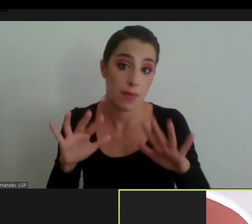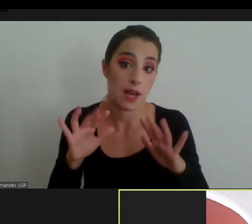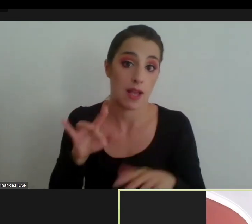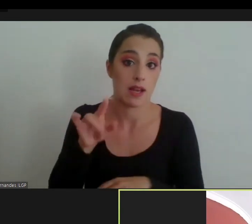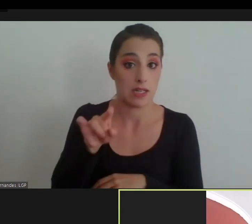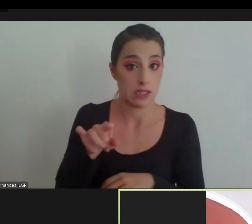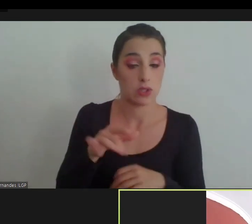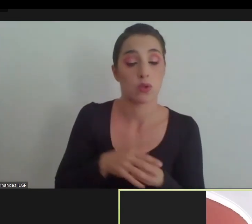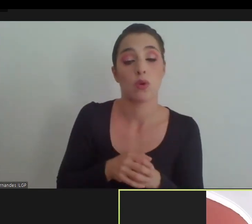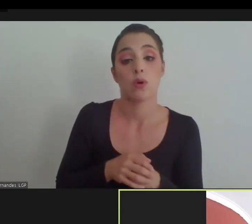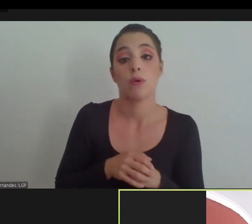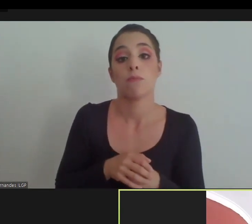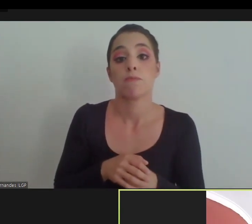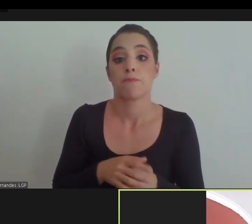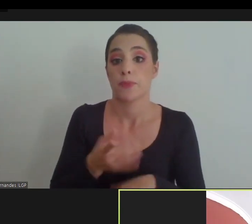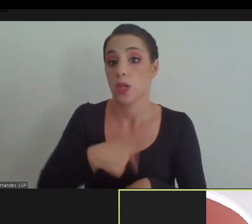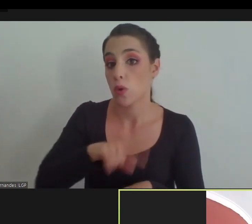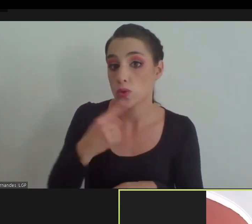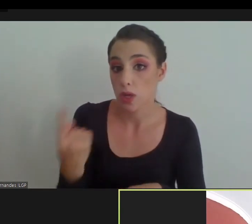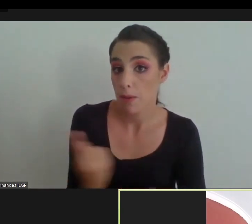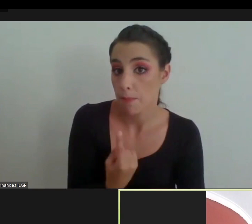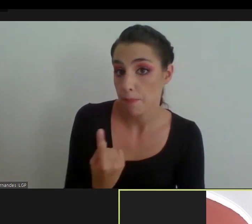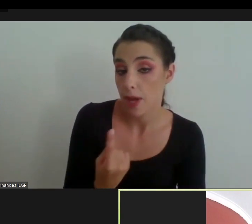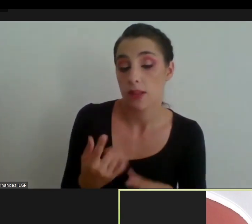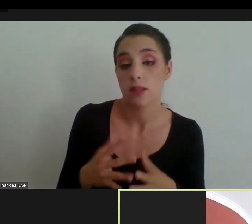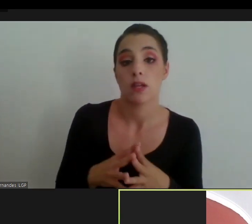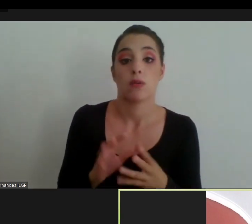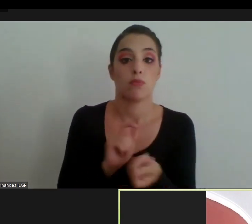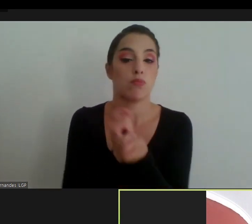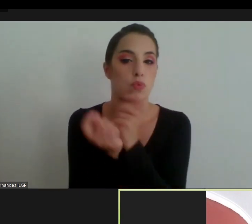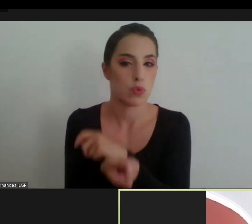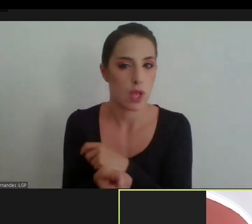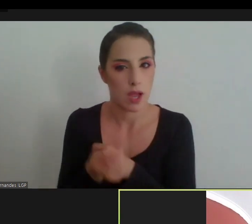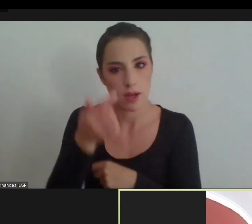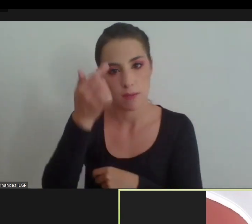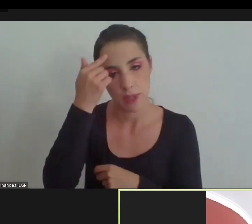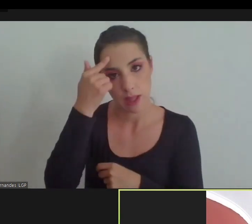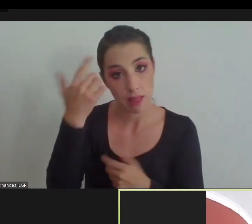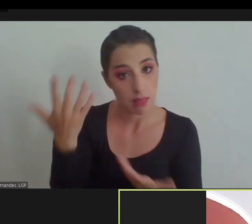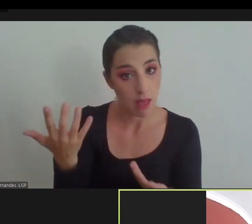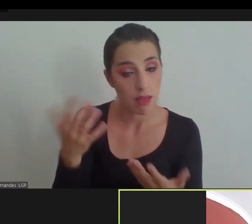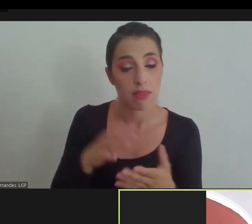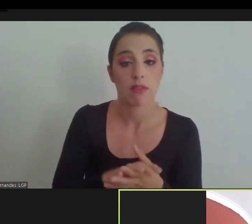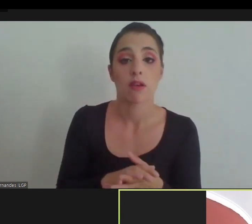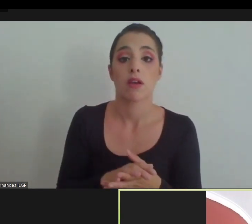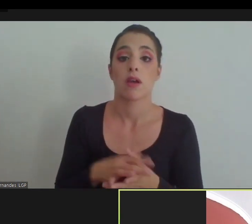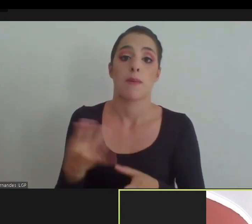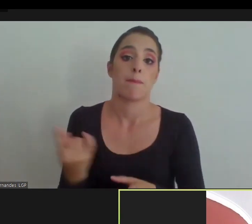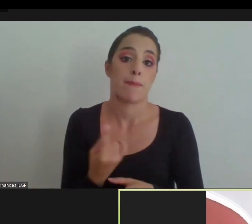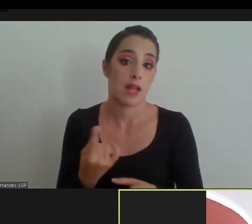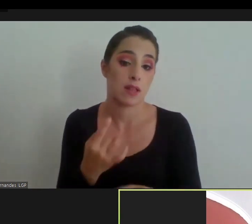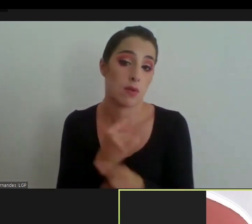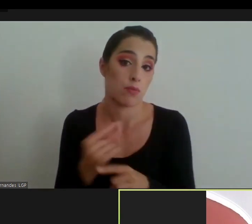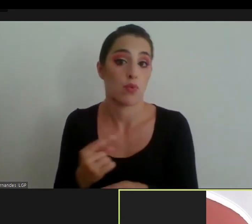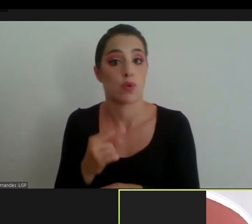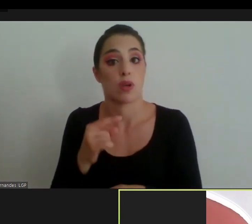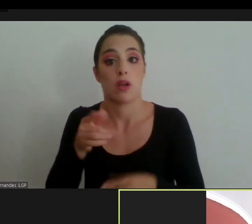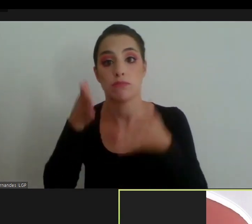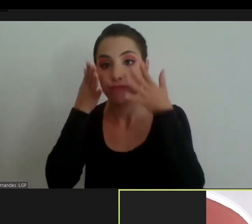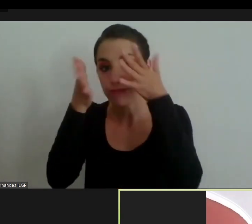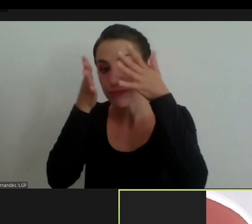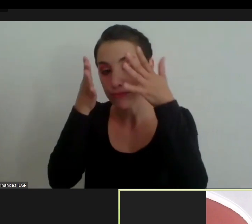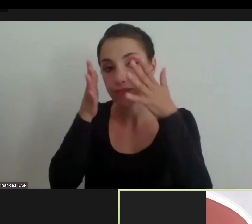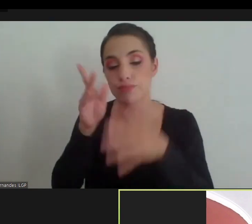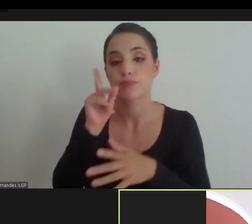paradigma, temos de desconstruir esta mentalidade sexista que ainda persiste na